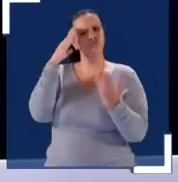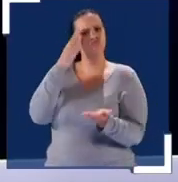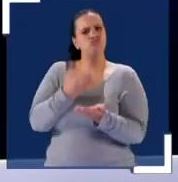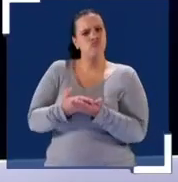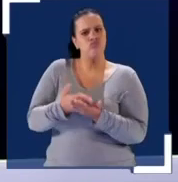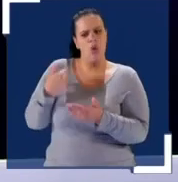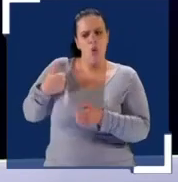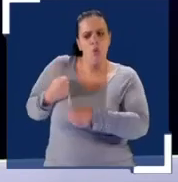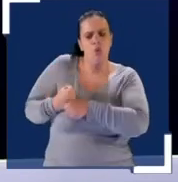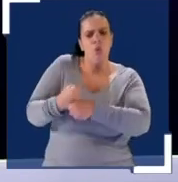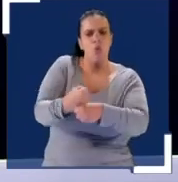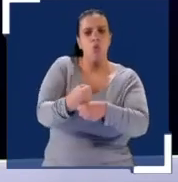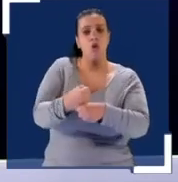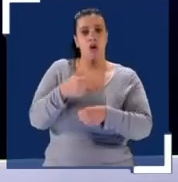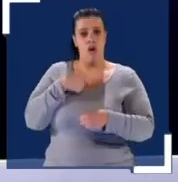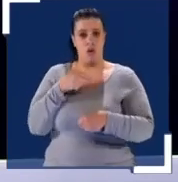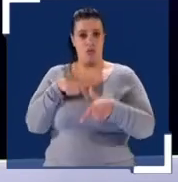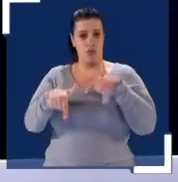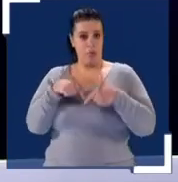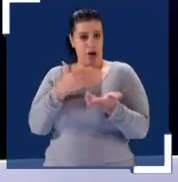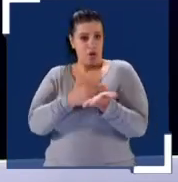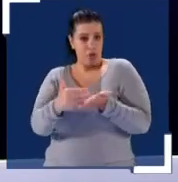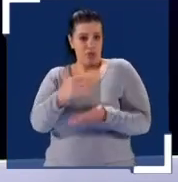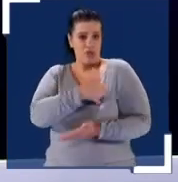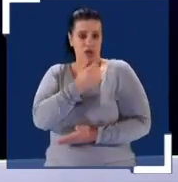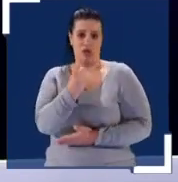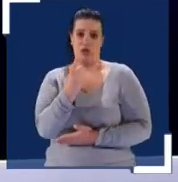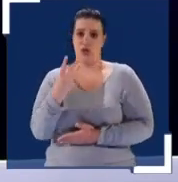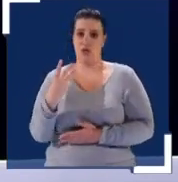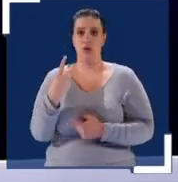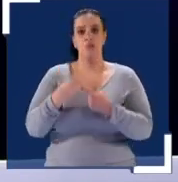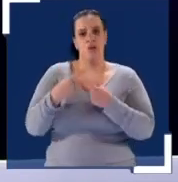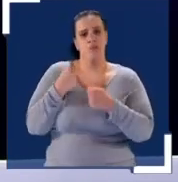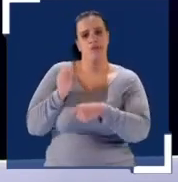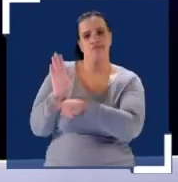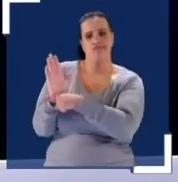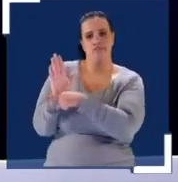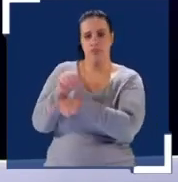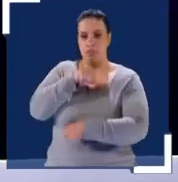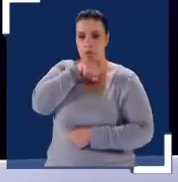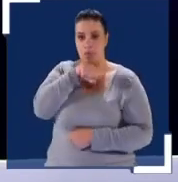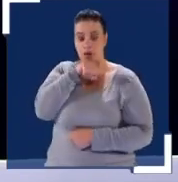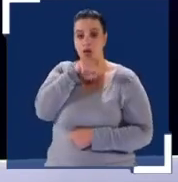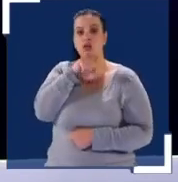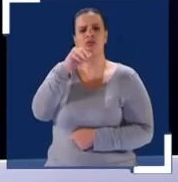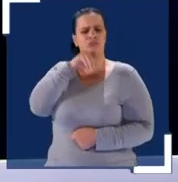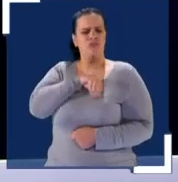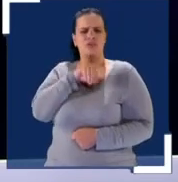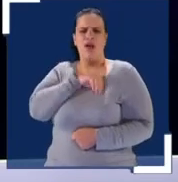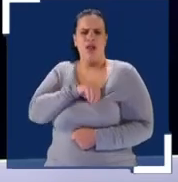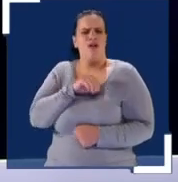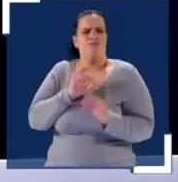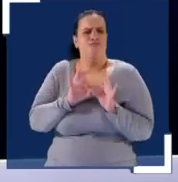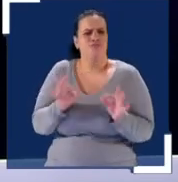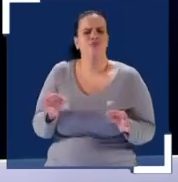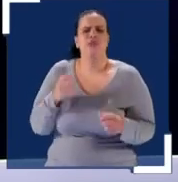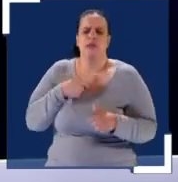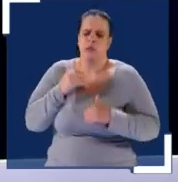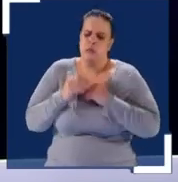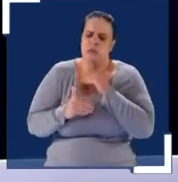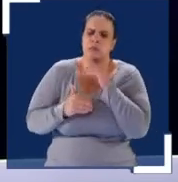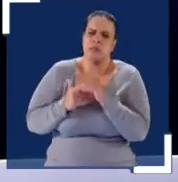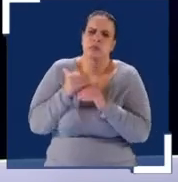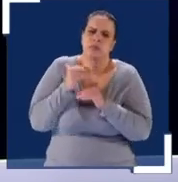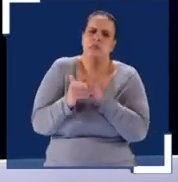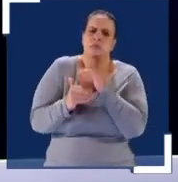da minha existência. Comecei a trabalhar com 13 anos de idade, porque precisava ajudar a minha mãe, com um salário mínimo, e fui galgando posições